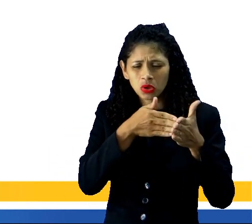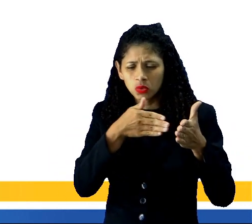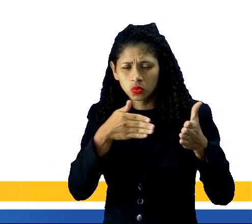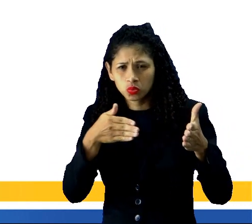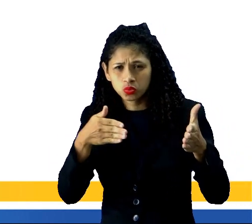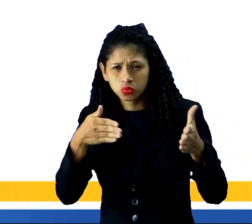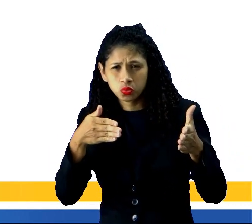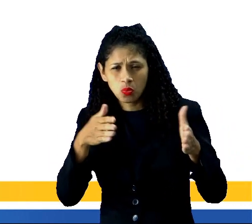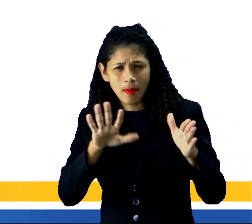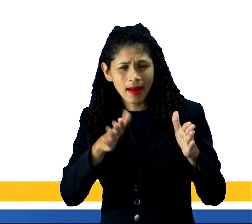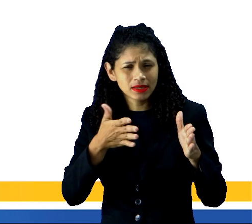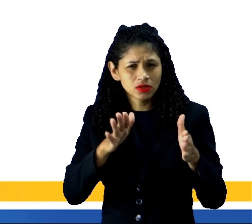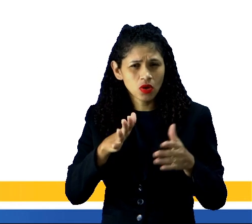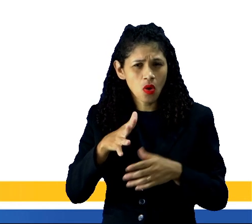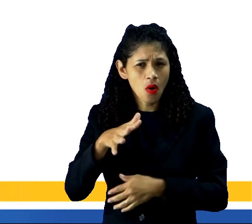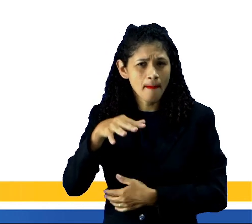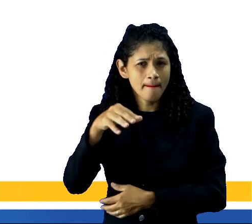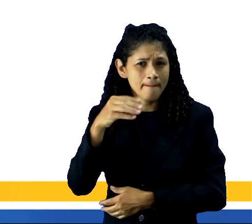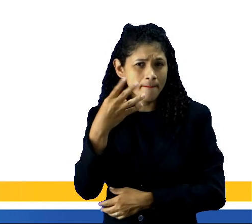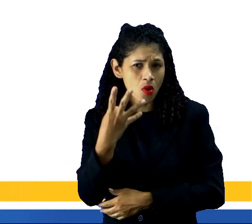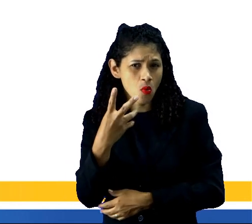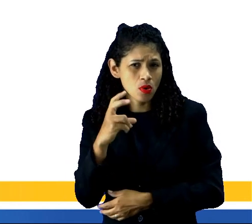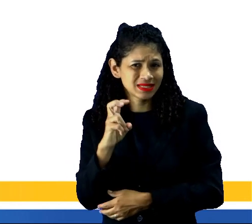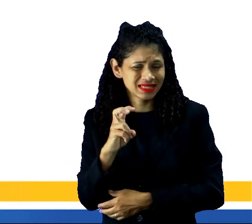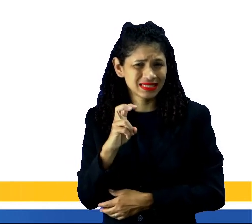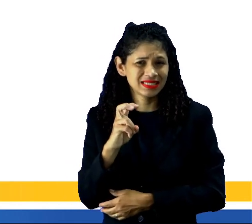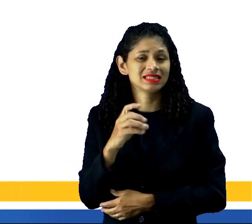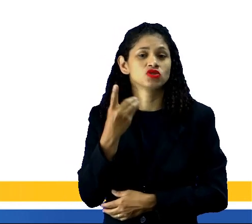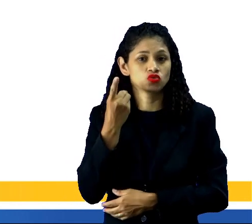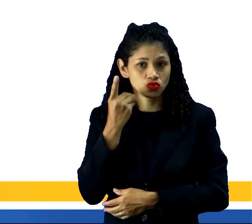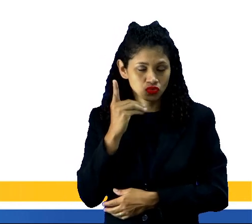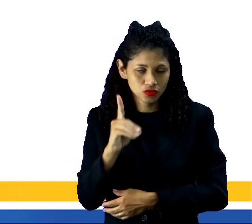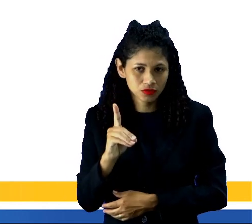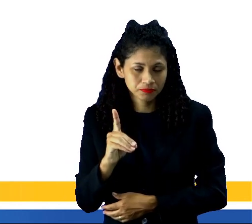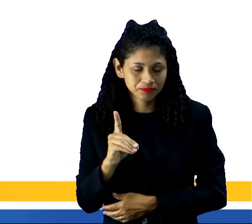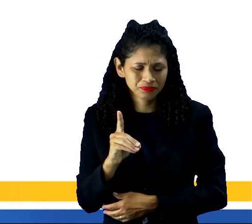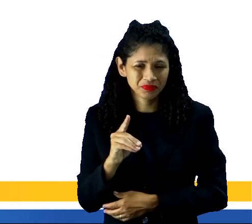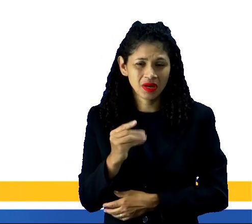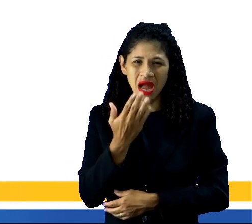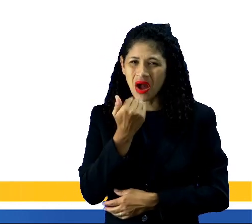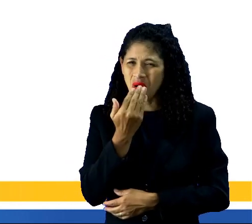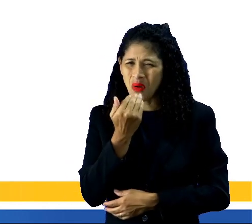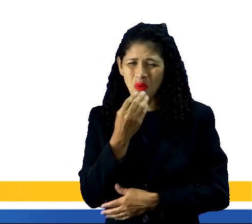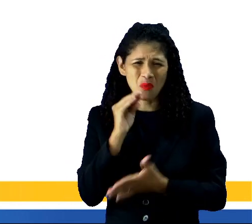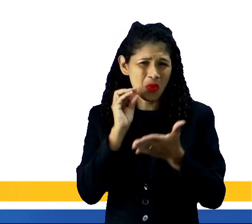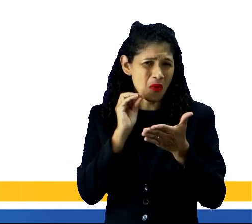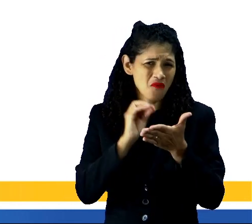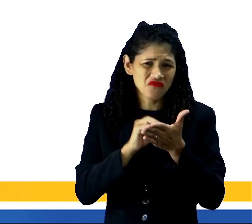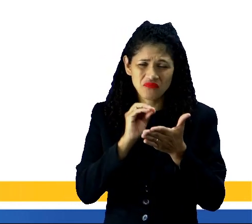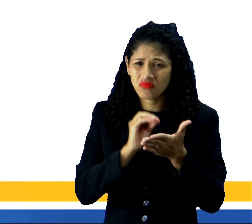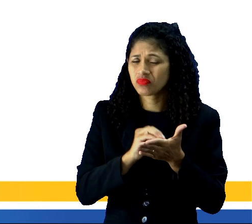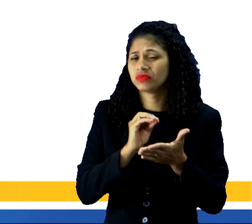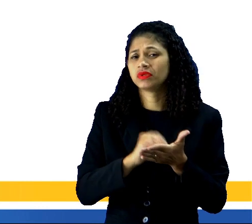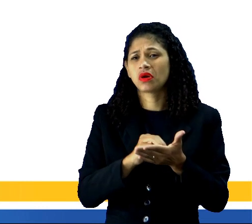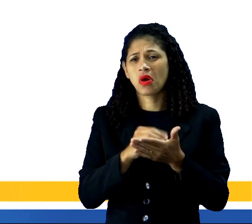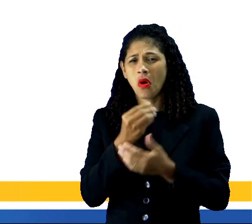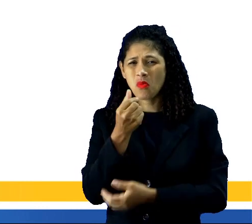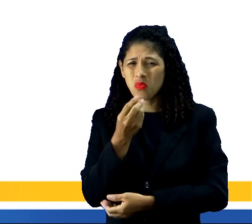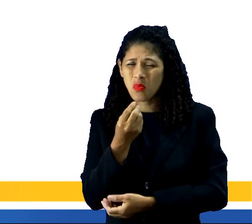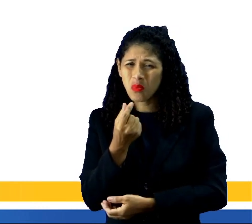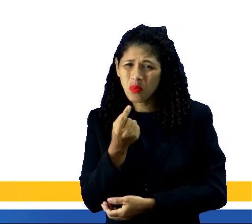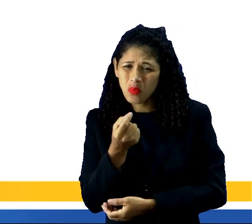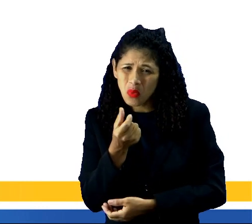o de chegada. As condições da viagem eram péssimas, né? A comida era pouca, de má qualidade, os navios eram chamados também